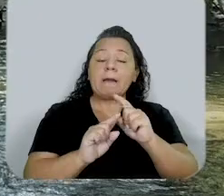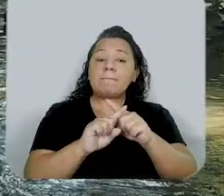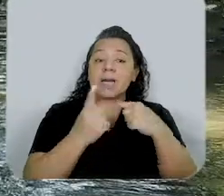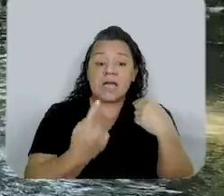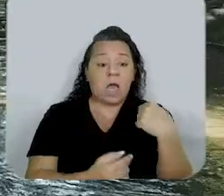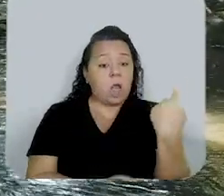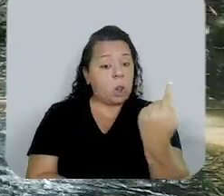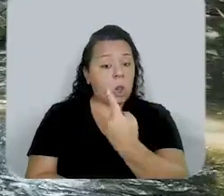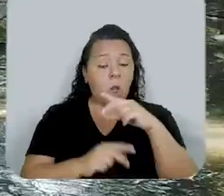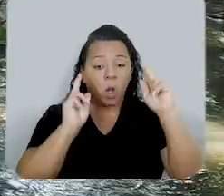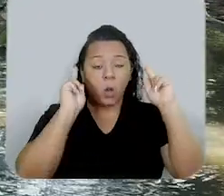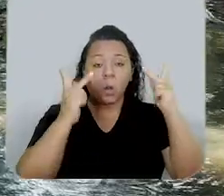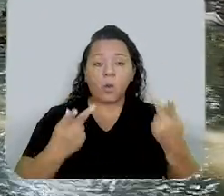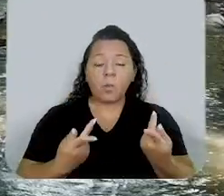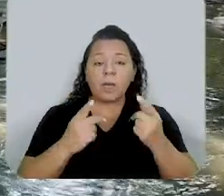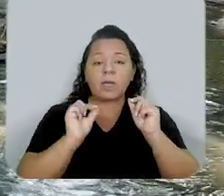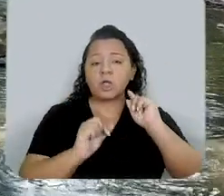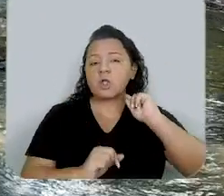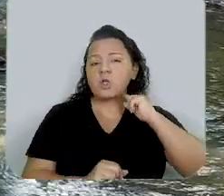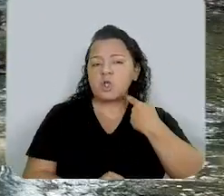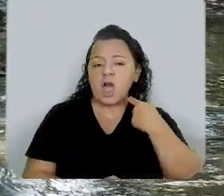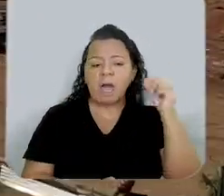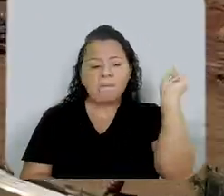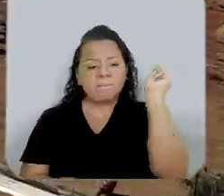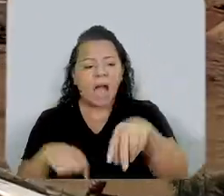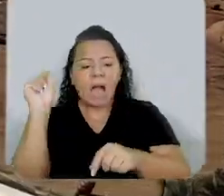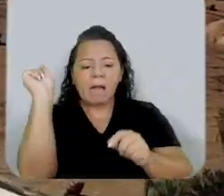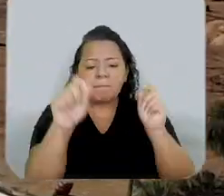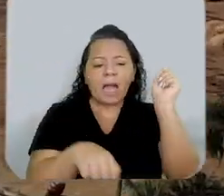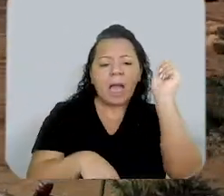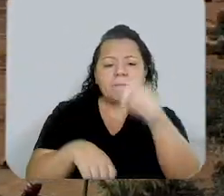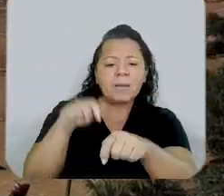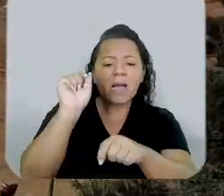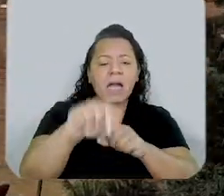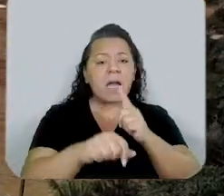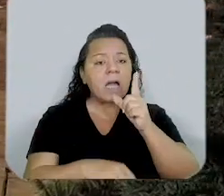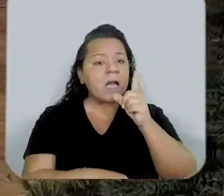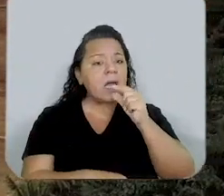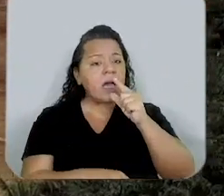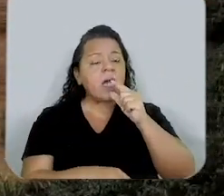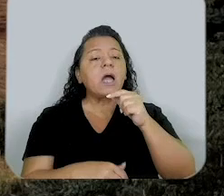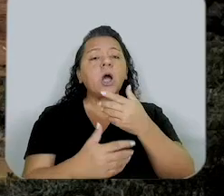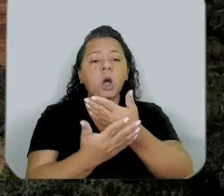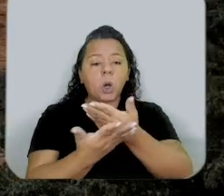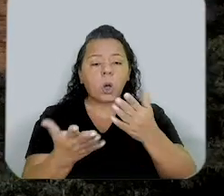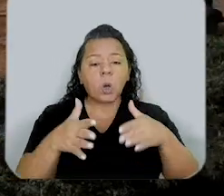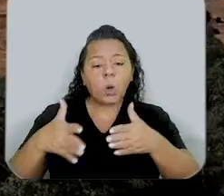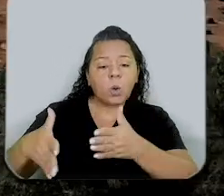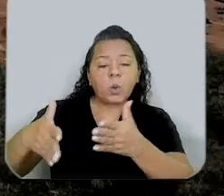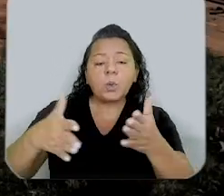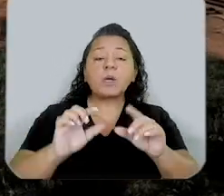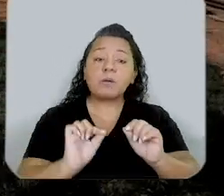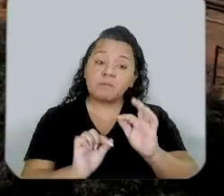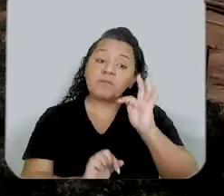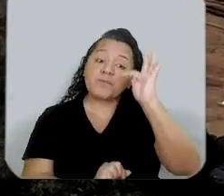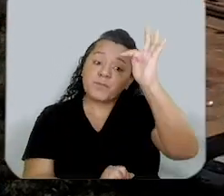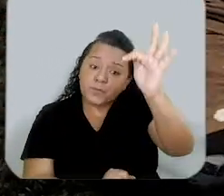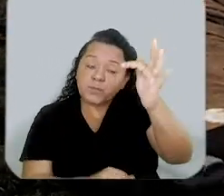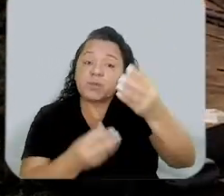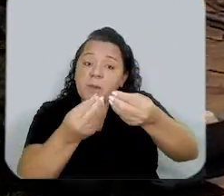inadequada, isso vai reagir de uma forma que vai prejudicar o ser humano. Essa comunicação, né, ela vem